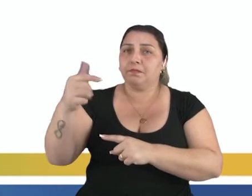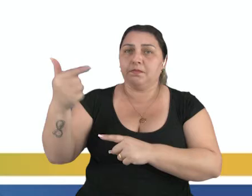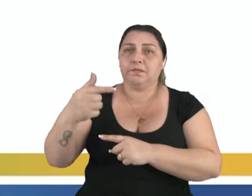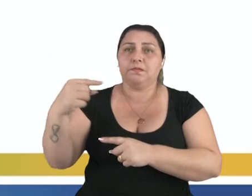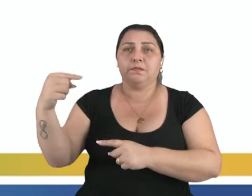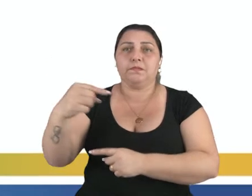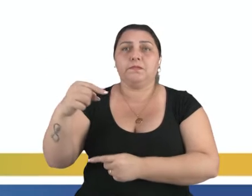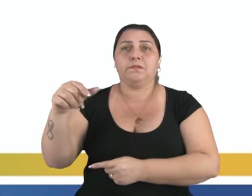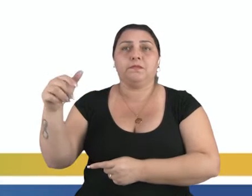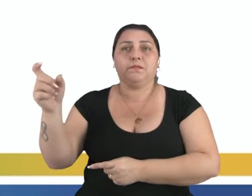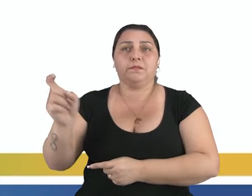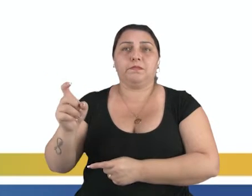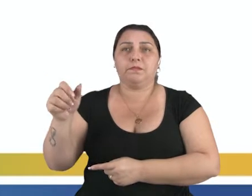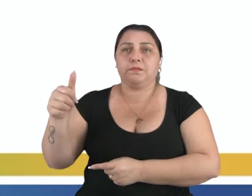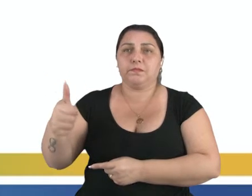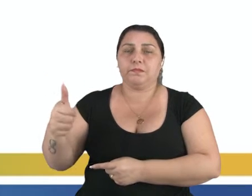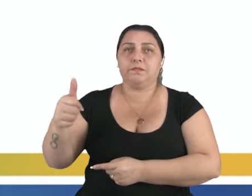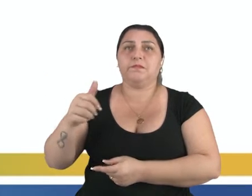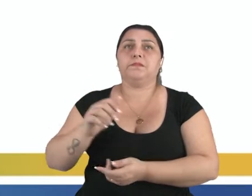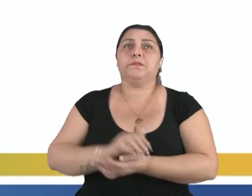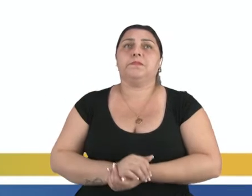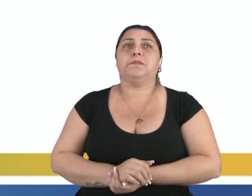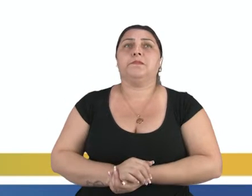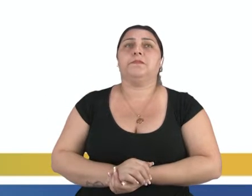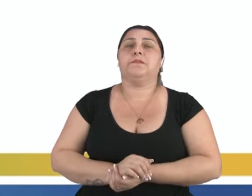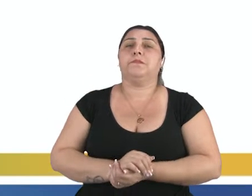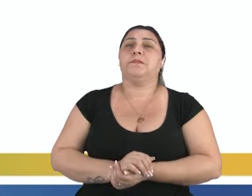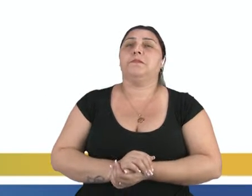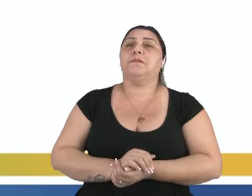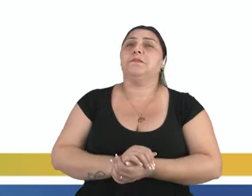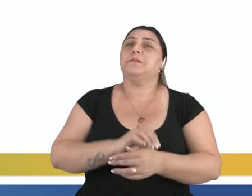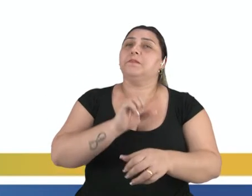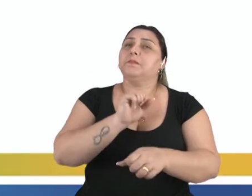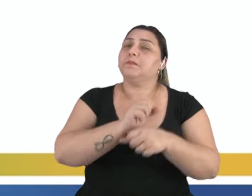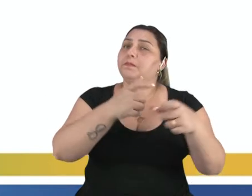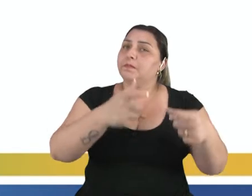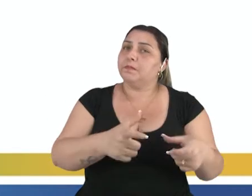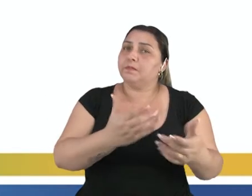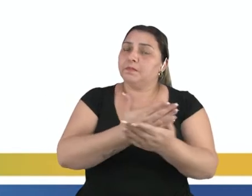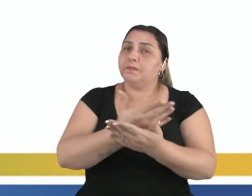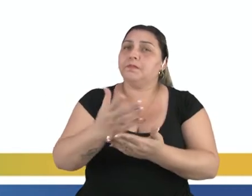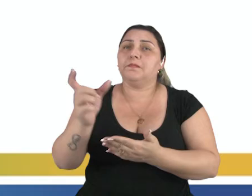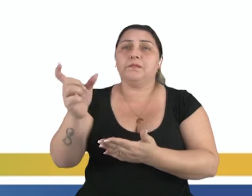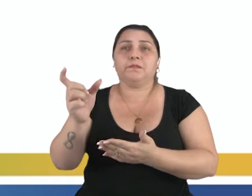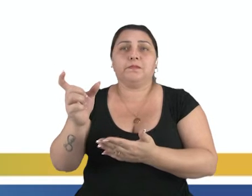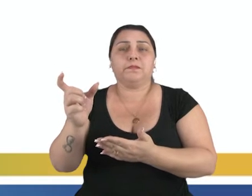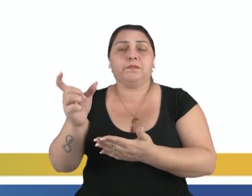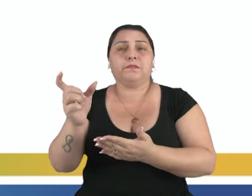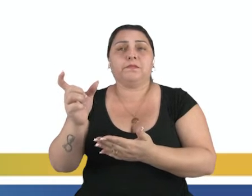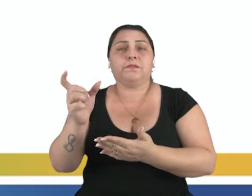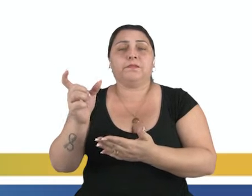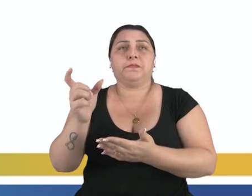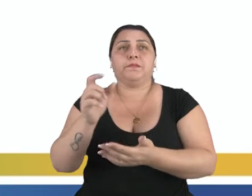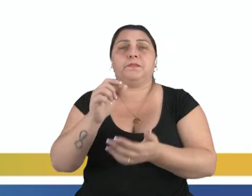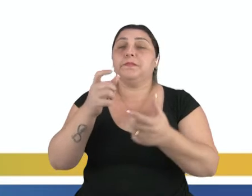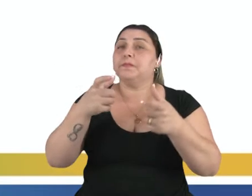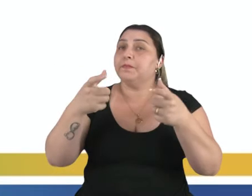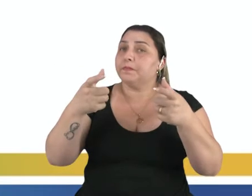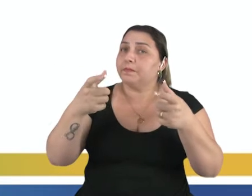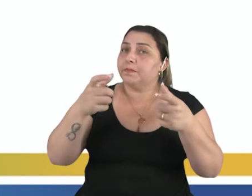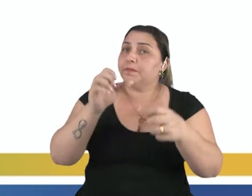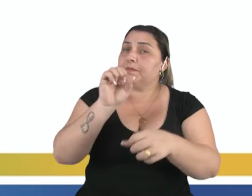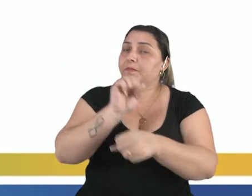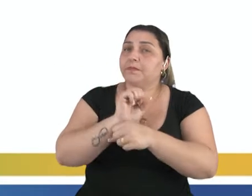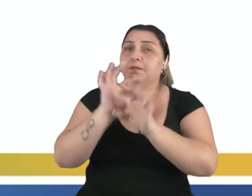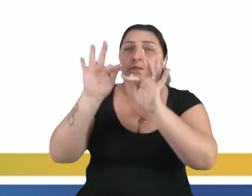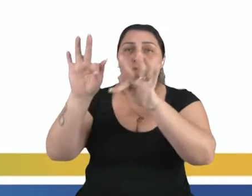espaço inicial em x e um espaço, um espaço final em x e um espaço inicial